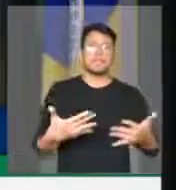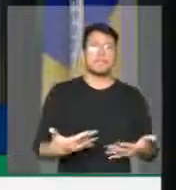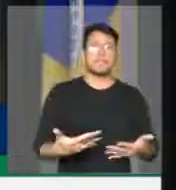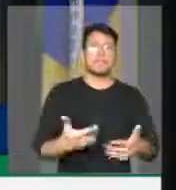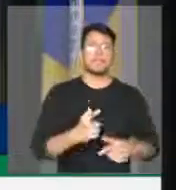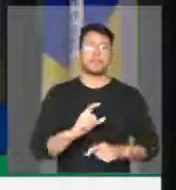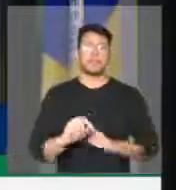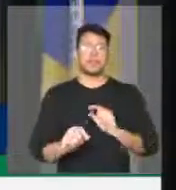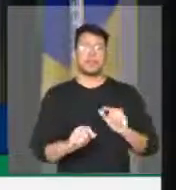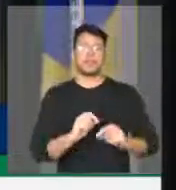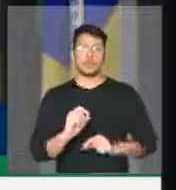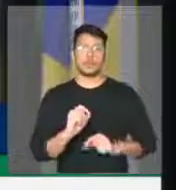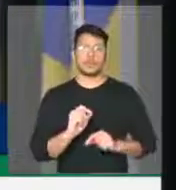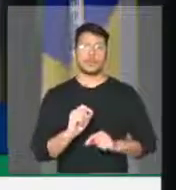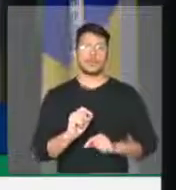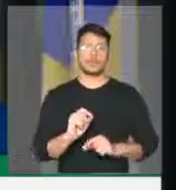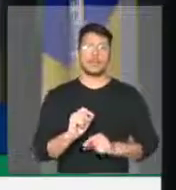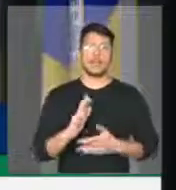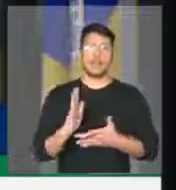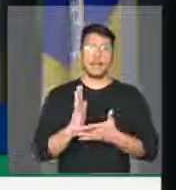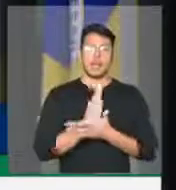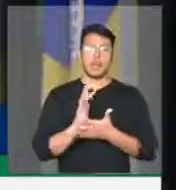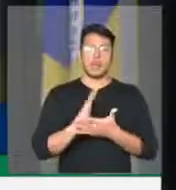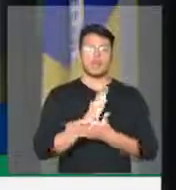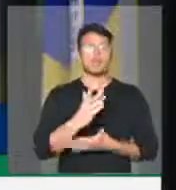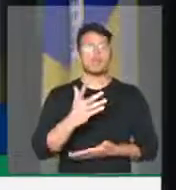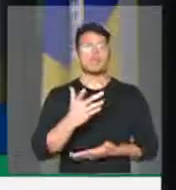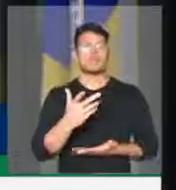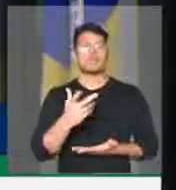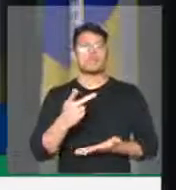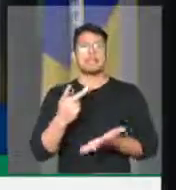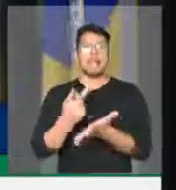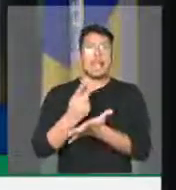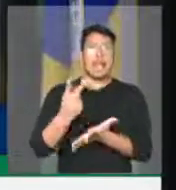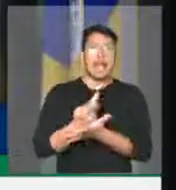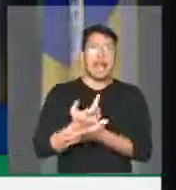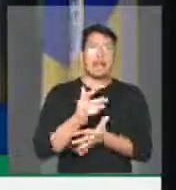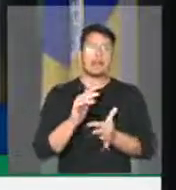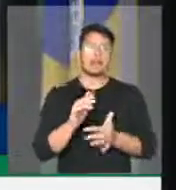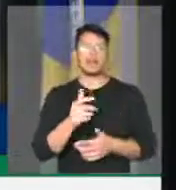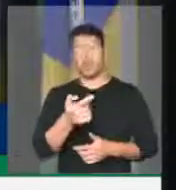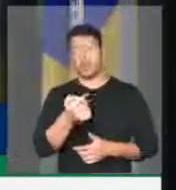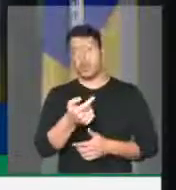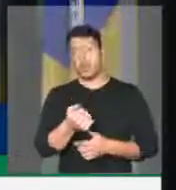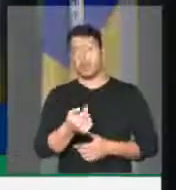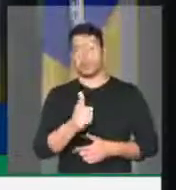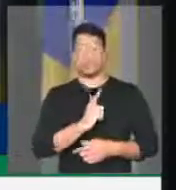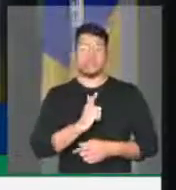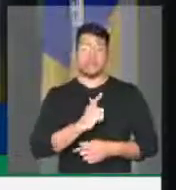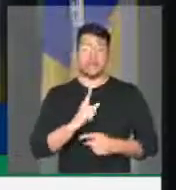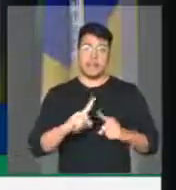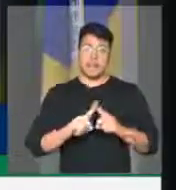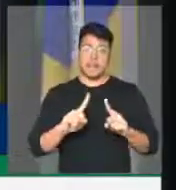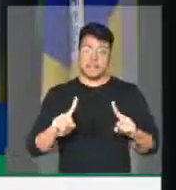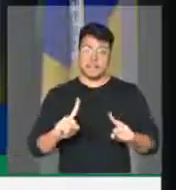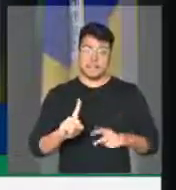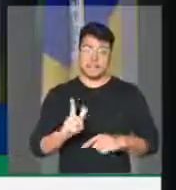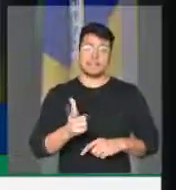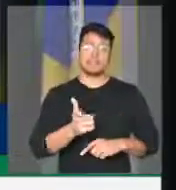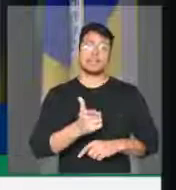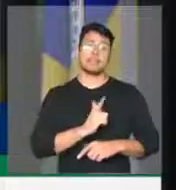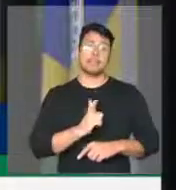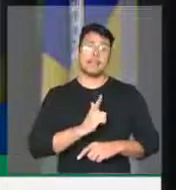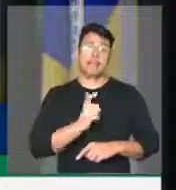retifica um pouco os equívocos do editorial passado, embora diga ainda, no meu entender,